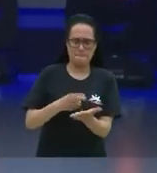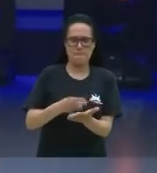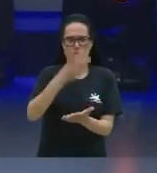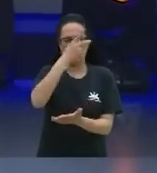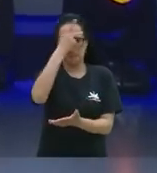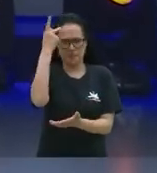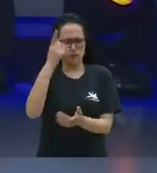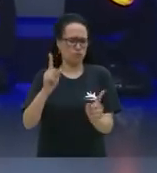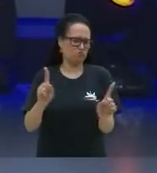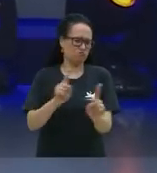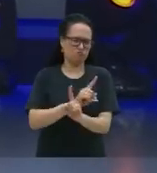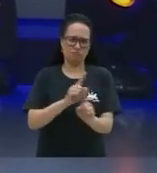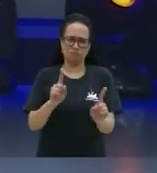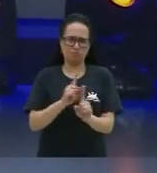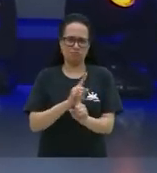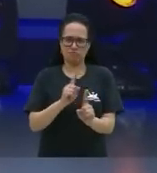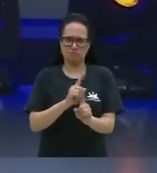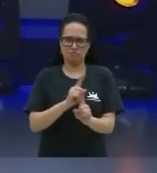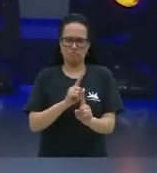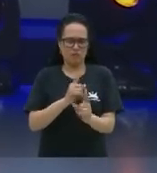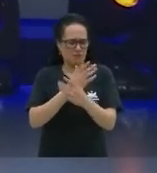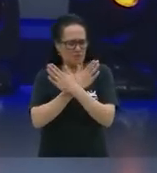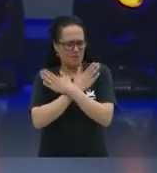essa perda, com esse desemprego,